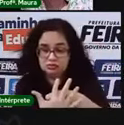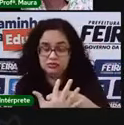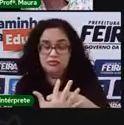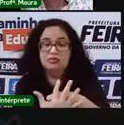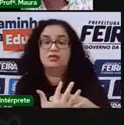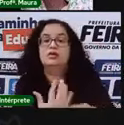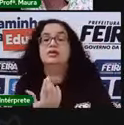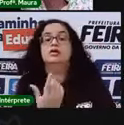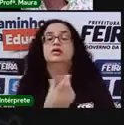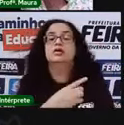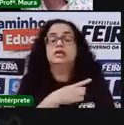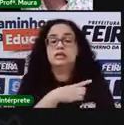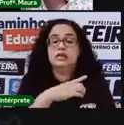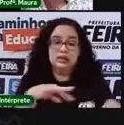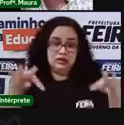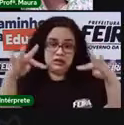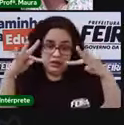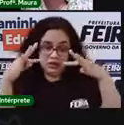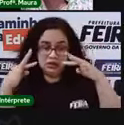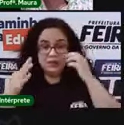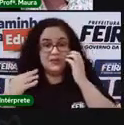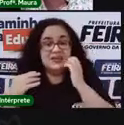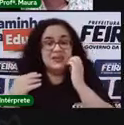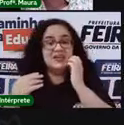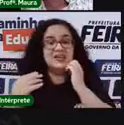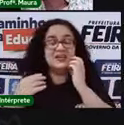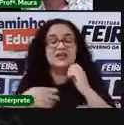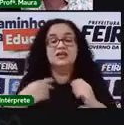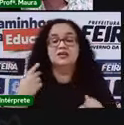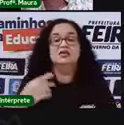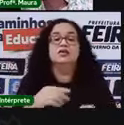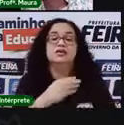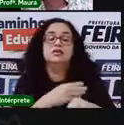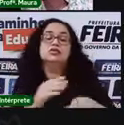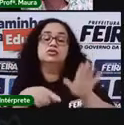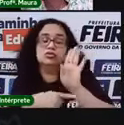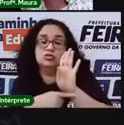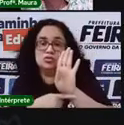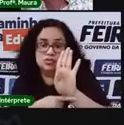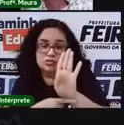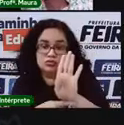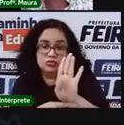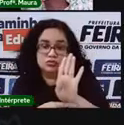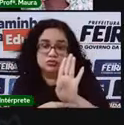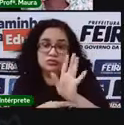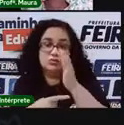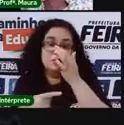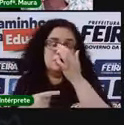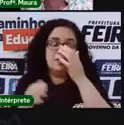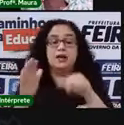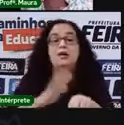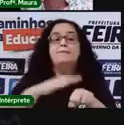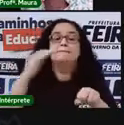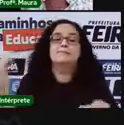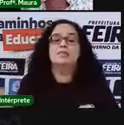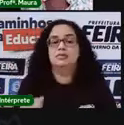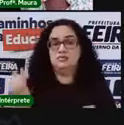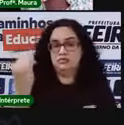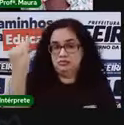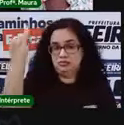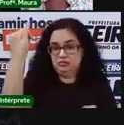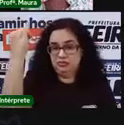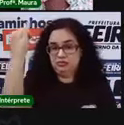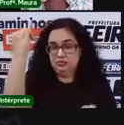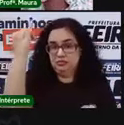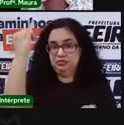eu vou chamar assim, a atenção de vocês para uma prática de solidariedade, que é a mais importante, eu considero a